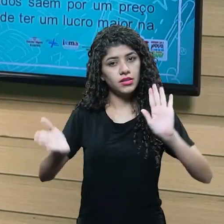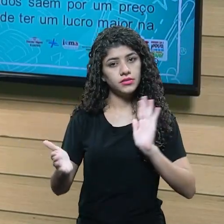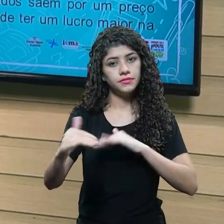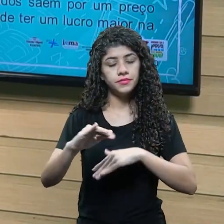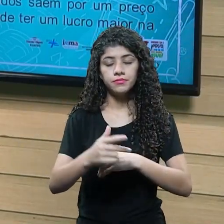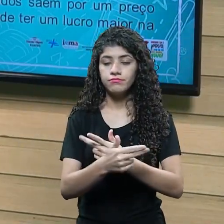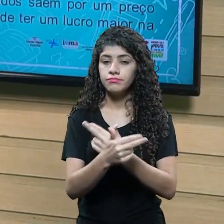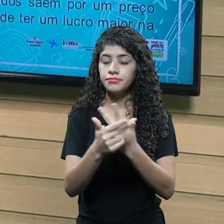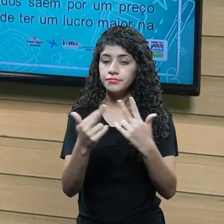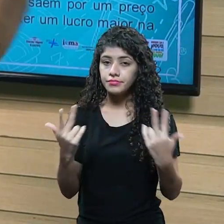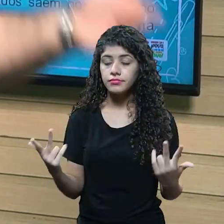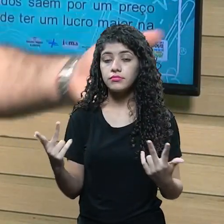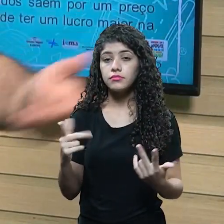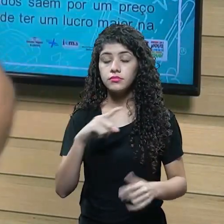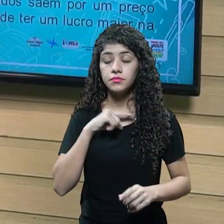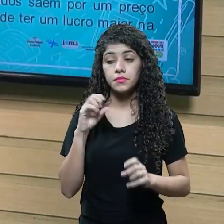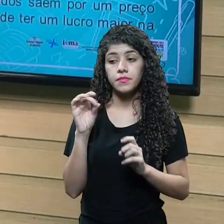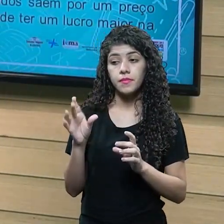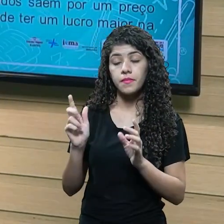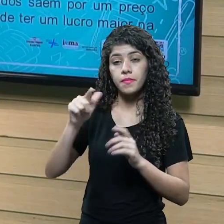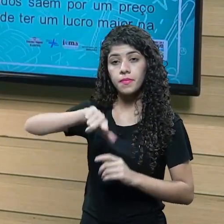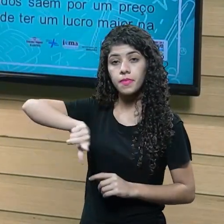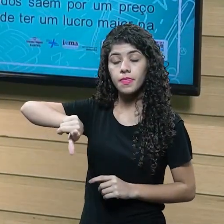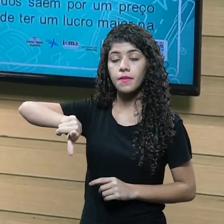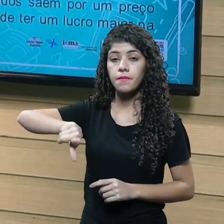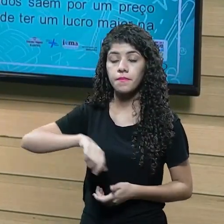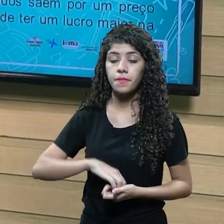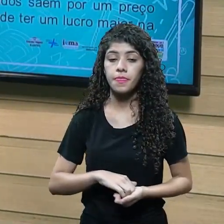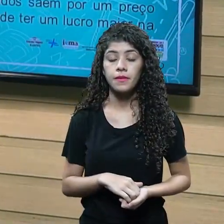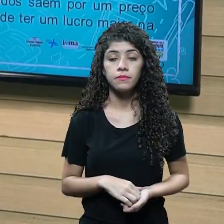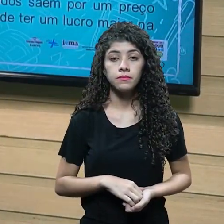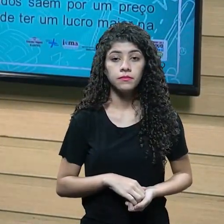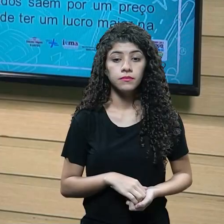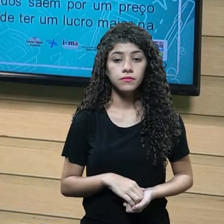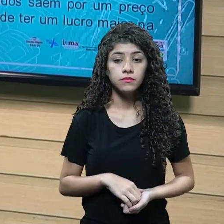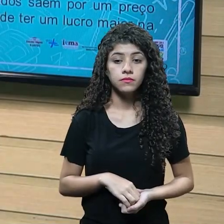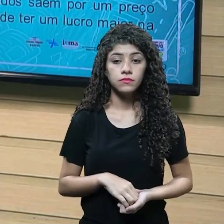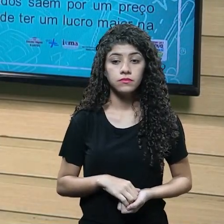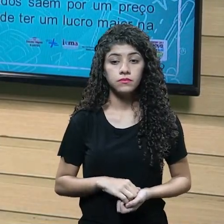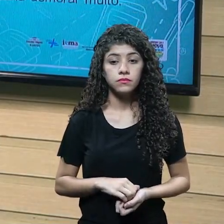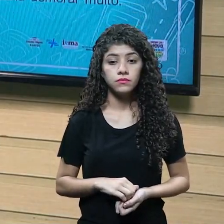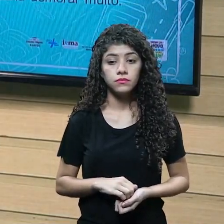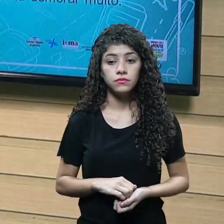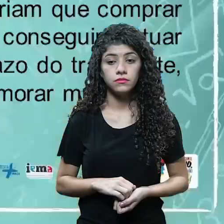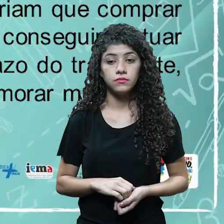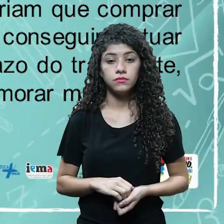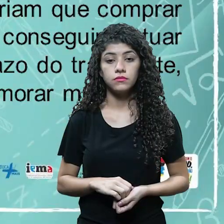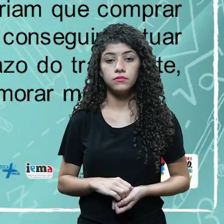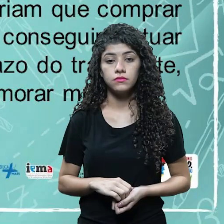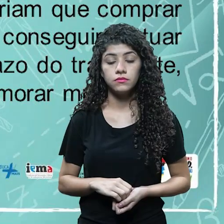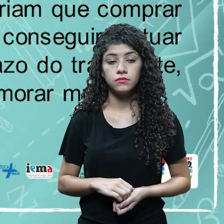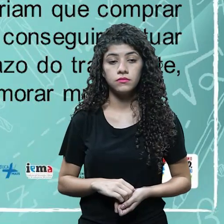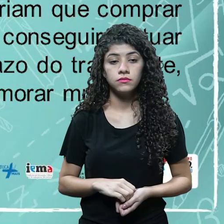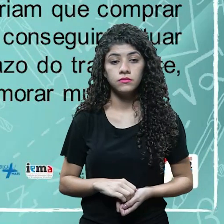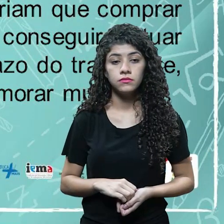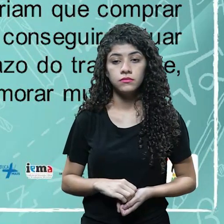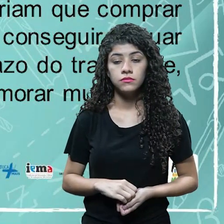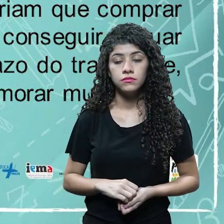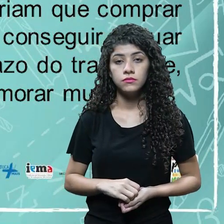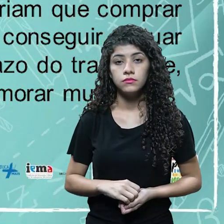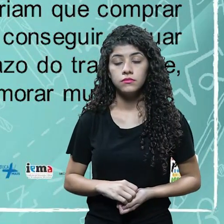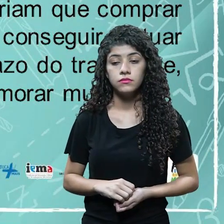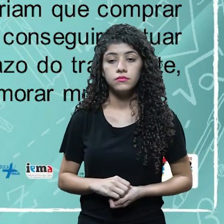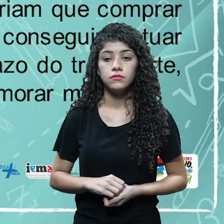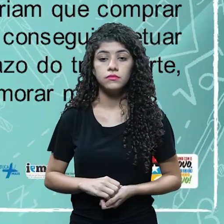de leite, para poder fazer a revenda desse produto através do seu comércio, ok? Vamos dar continuidade então, pessoal. Então, olha, vamos ler o